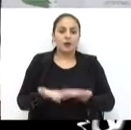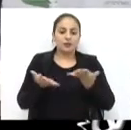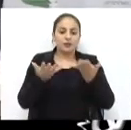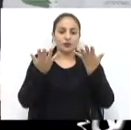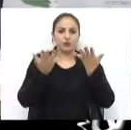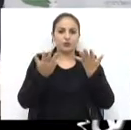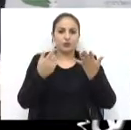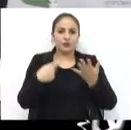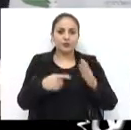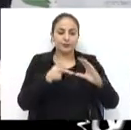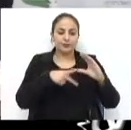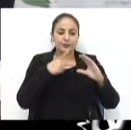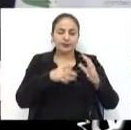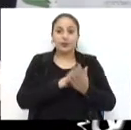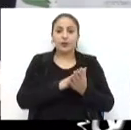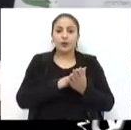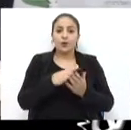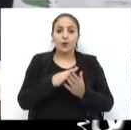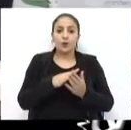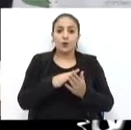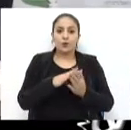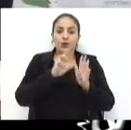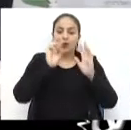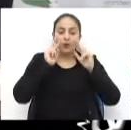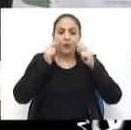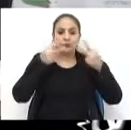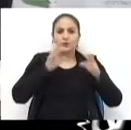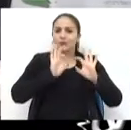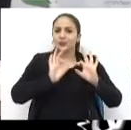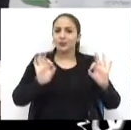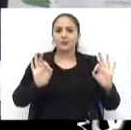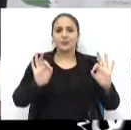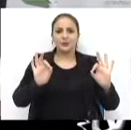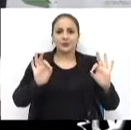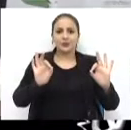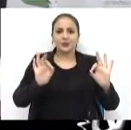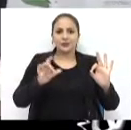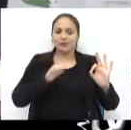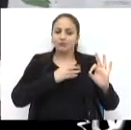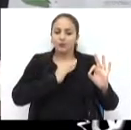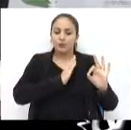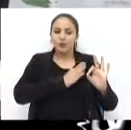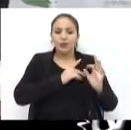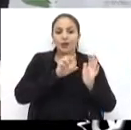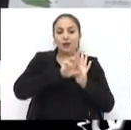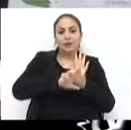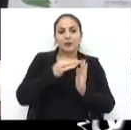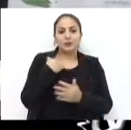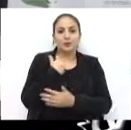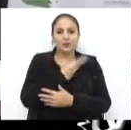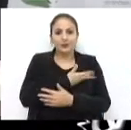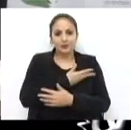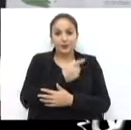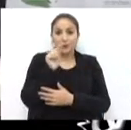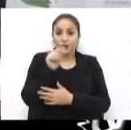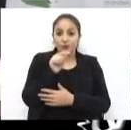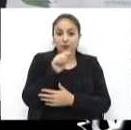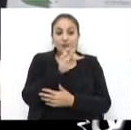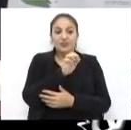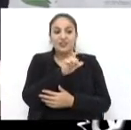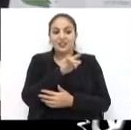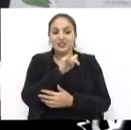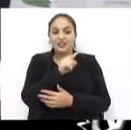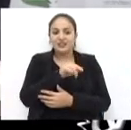Um reconhecimento simples, de coração, mas que representa muito para nós. Porque o senhor, seu Elisardo, poderia